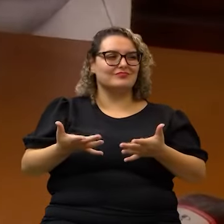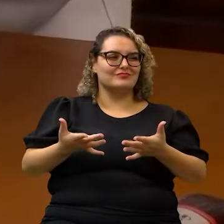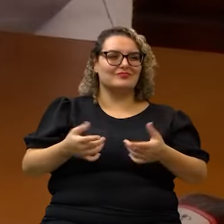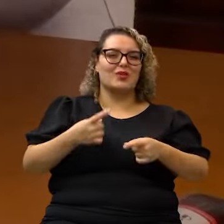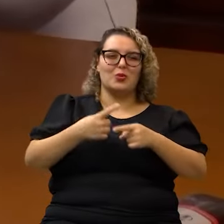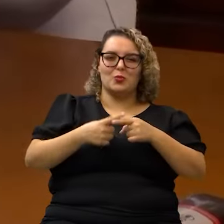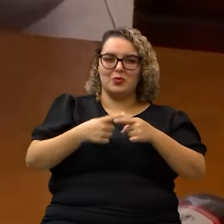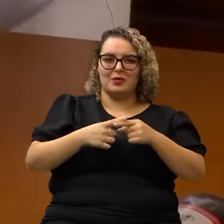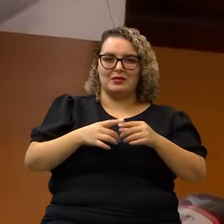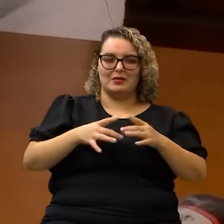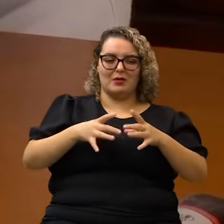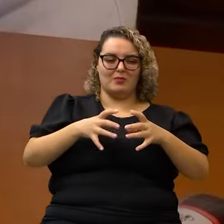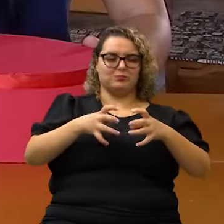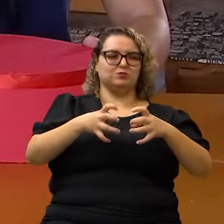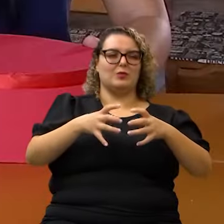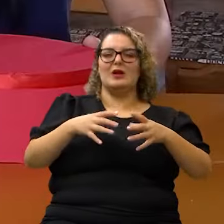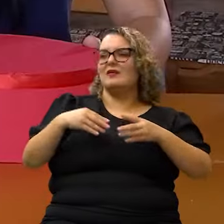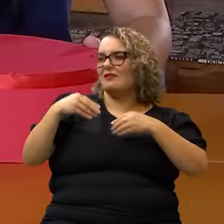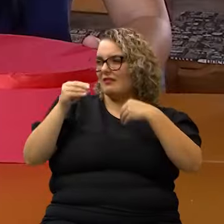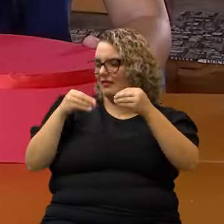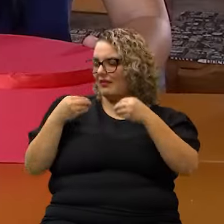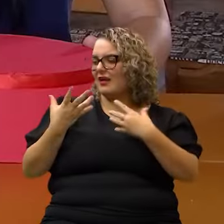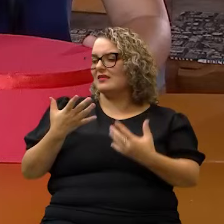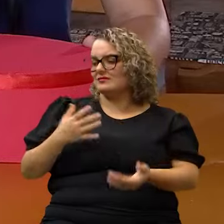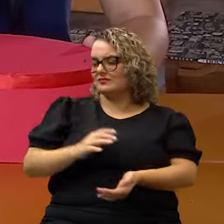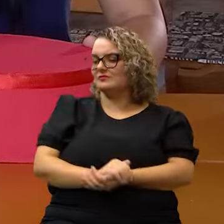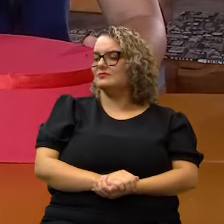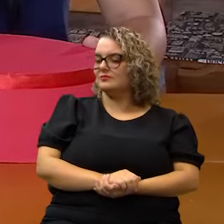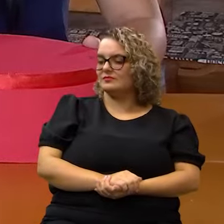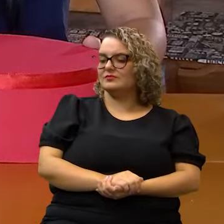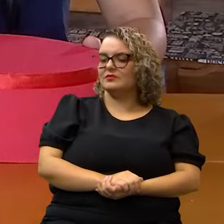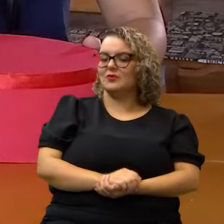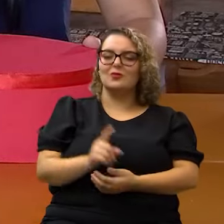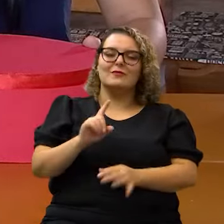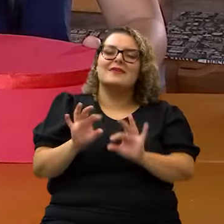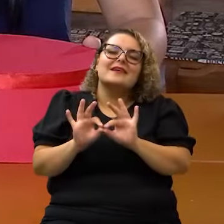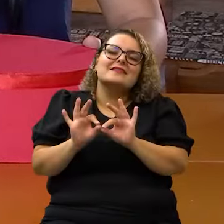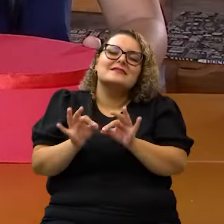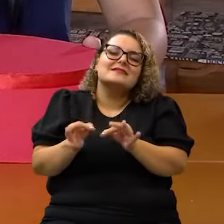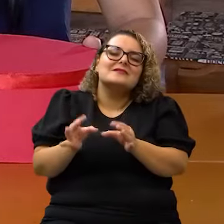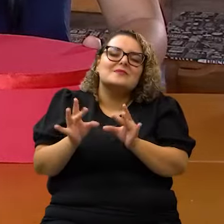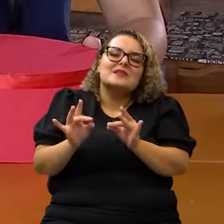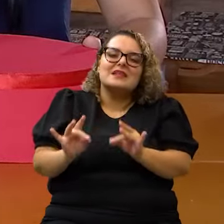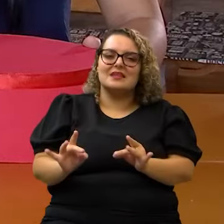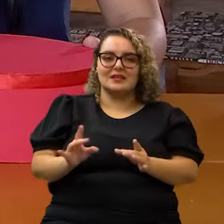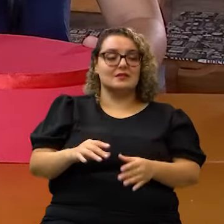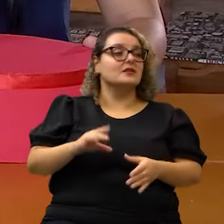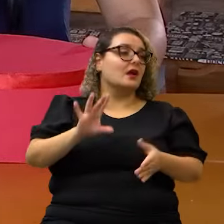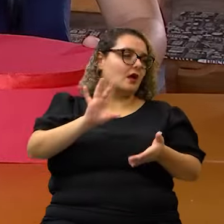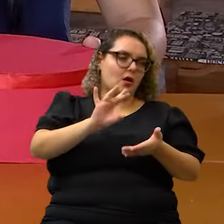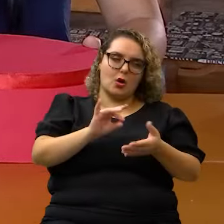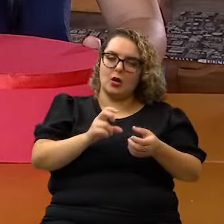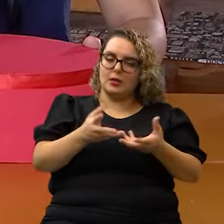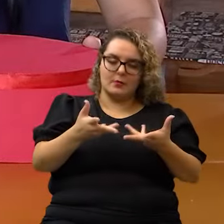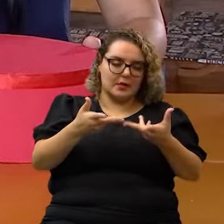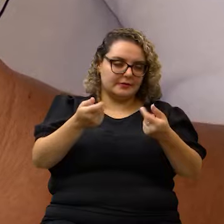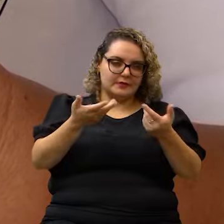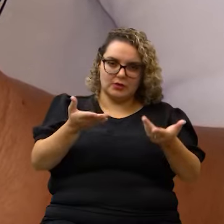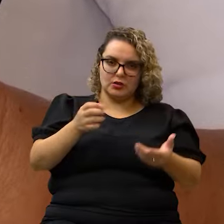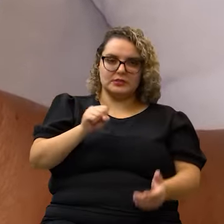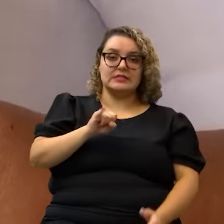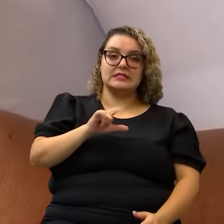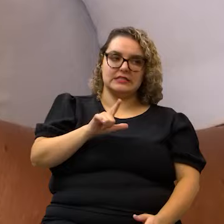para não ficar aquele trabalho grosseiro, fica, né? Deformado. Fica. Aí, a cola de silicone é maravilhosa para